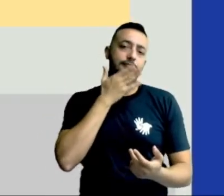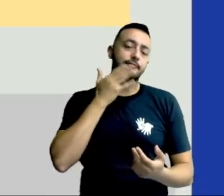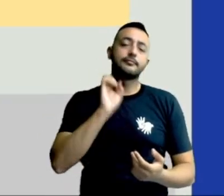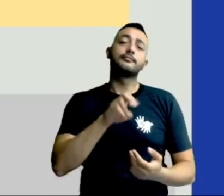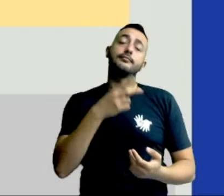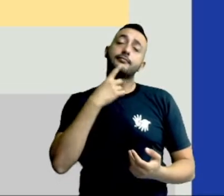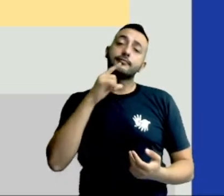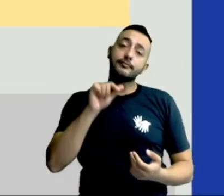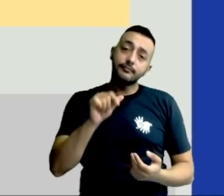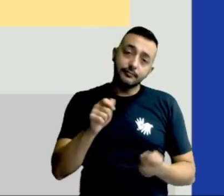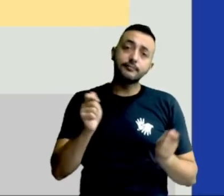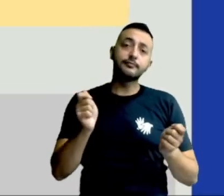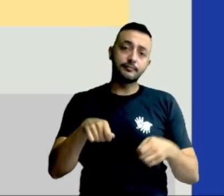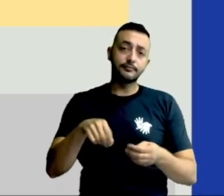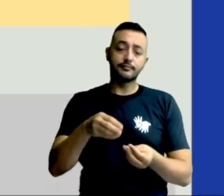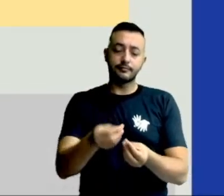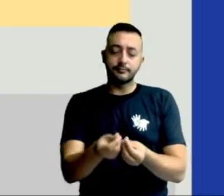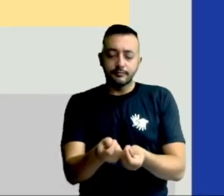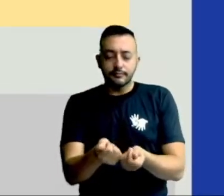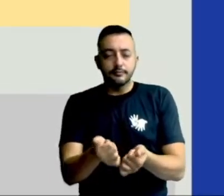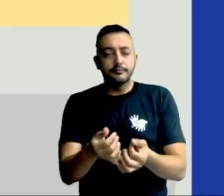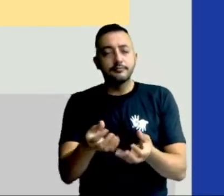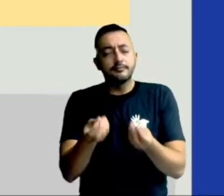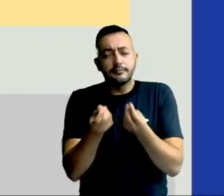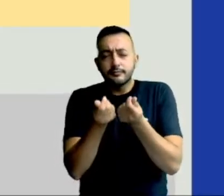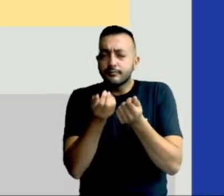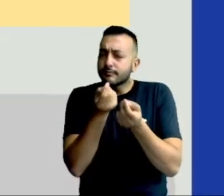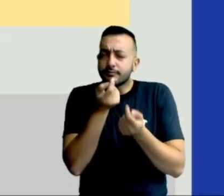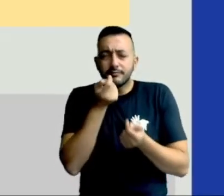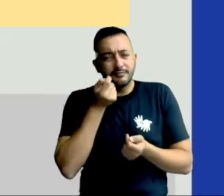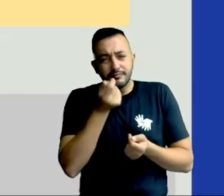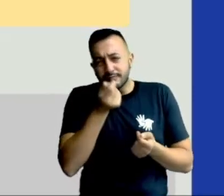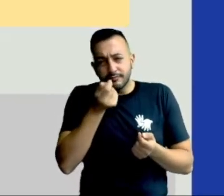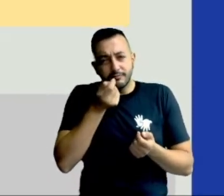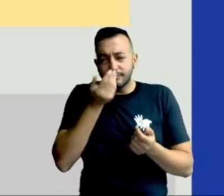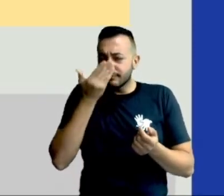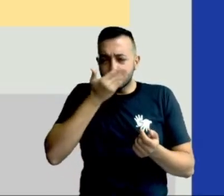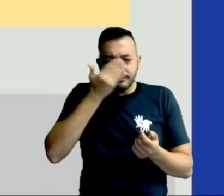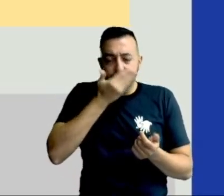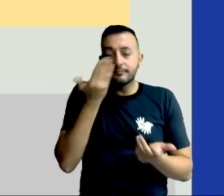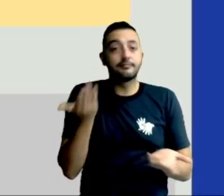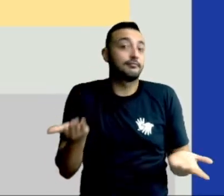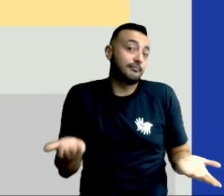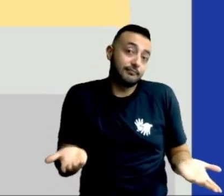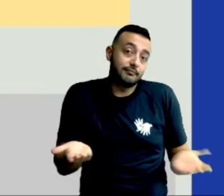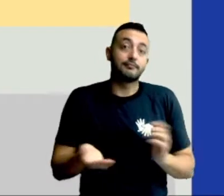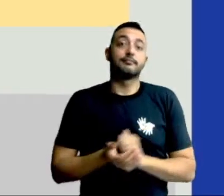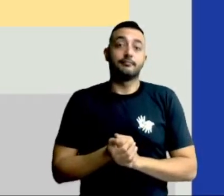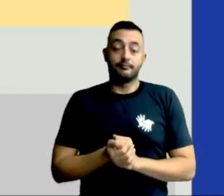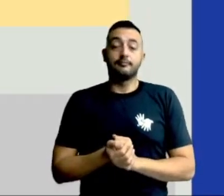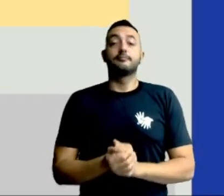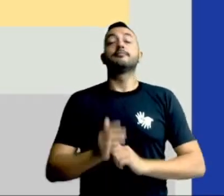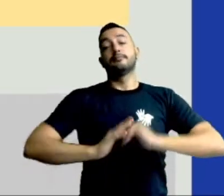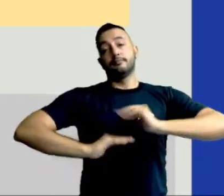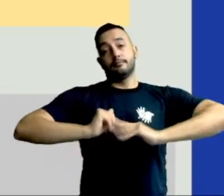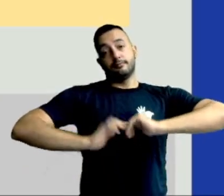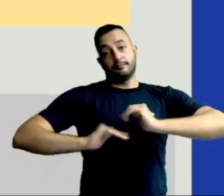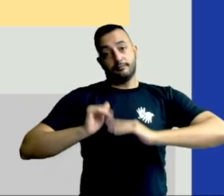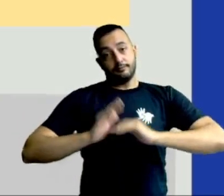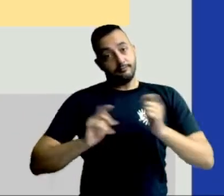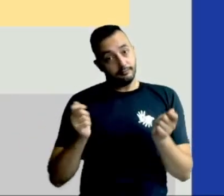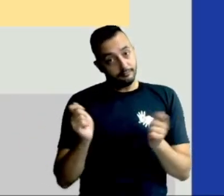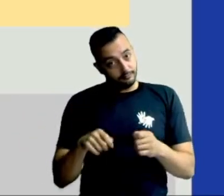ou sal, por exemplo, em partes tão pequenas que não conseguimos mais enxergá-las. Essa capacidade